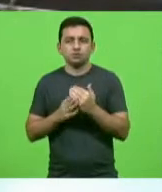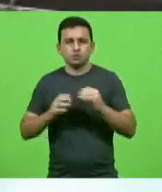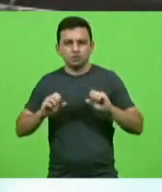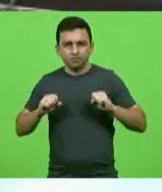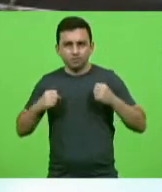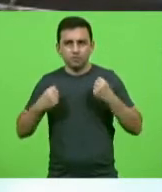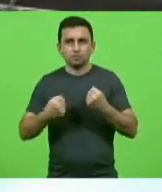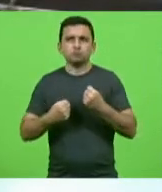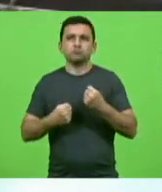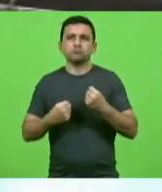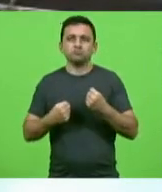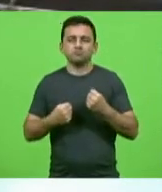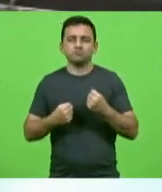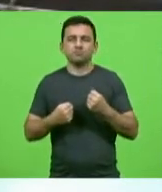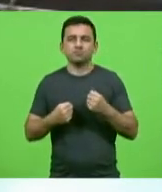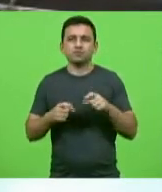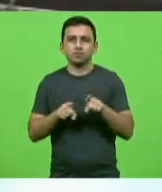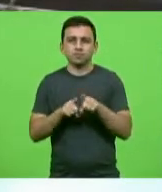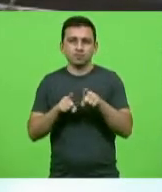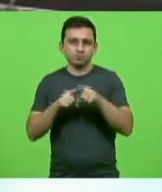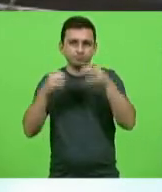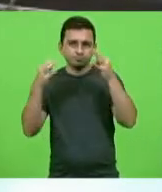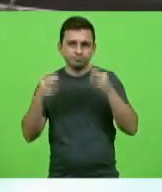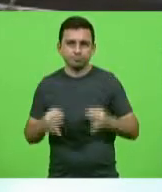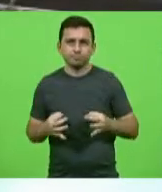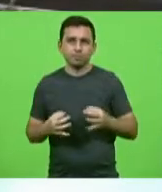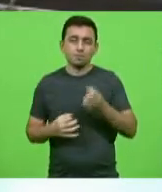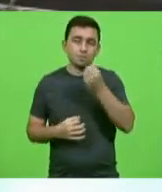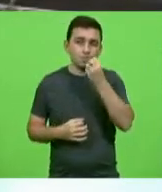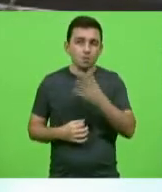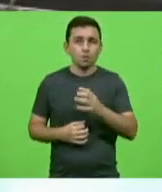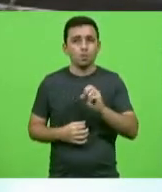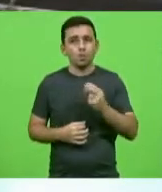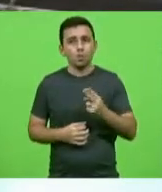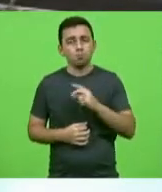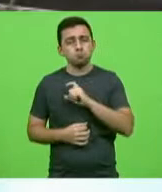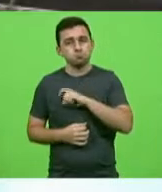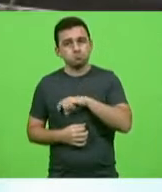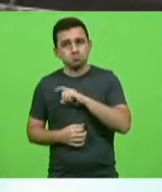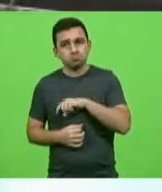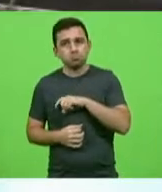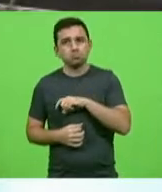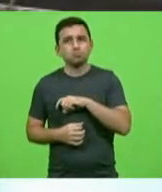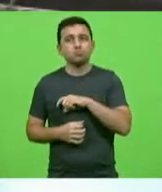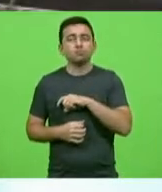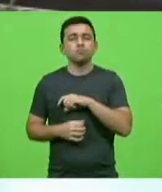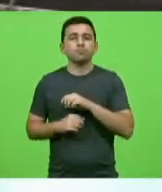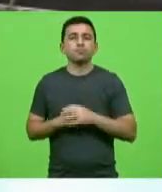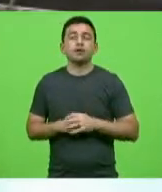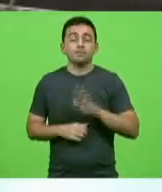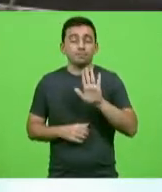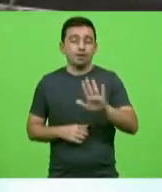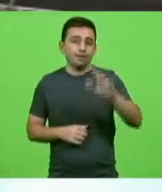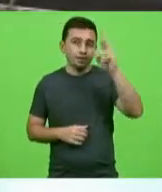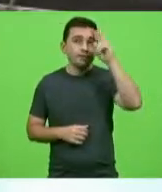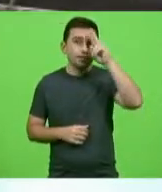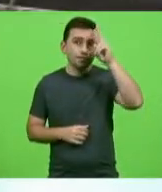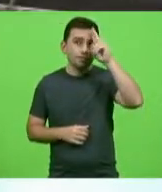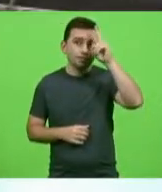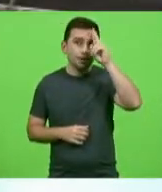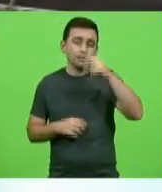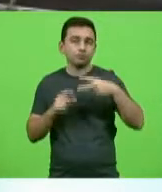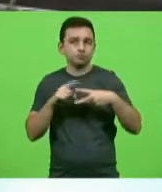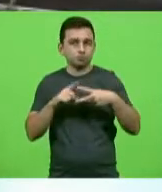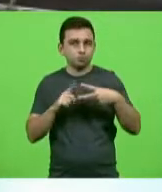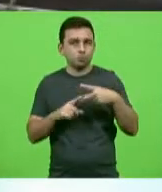discursos apaixonados e justiceiros, com boas ou más intenções. Vale lembrar, dois pontos,